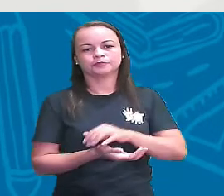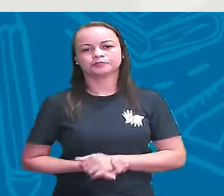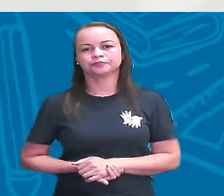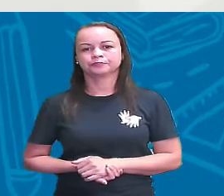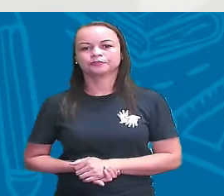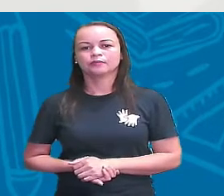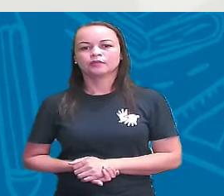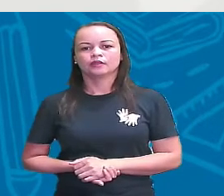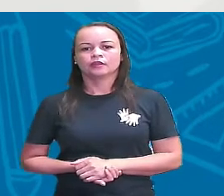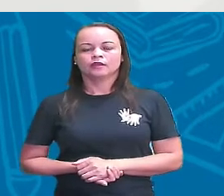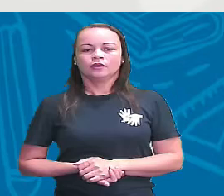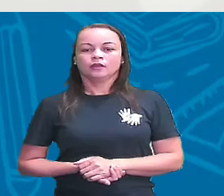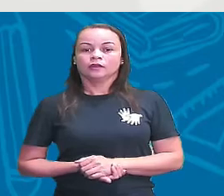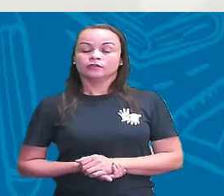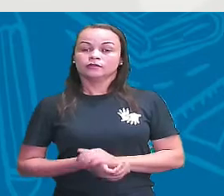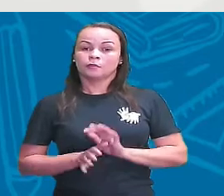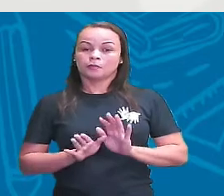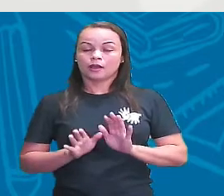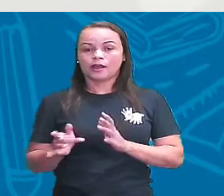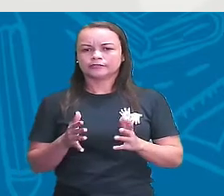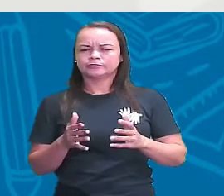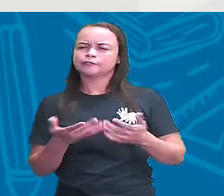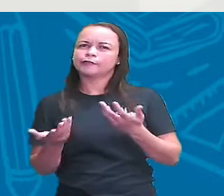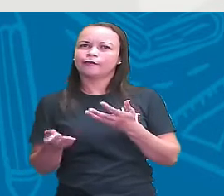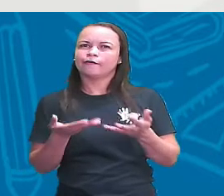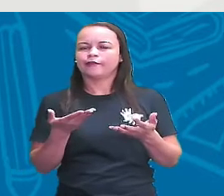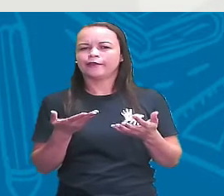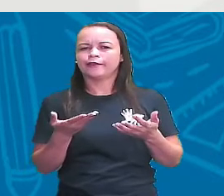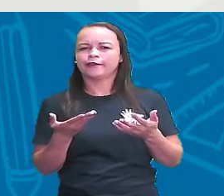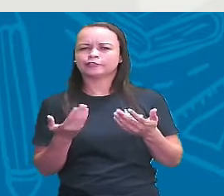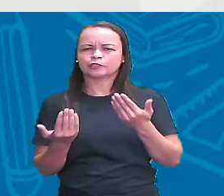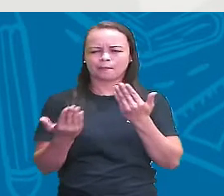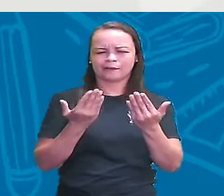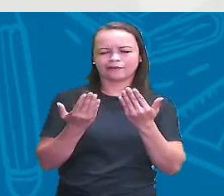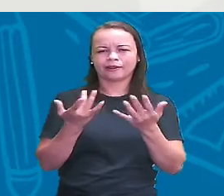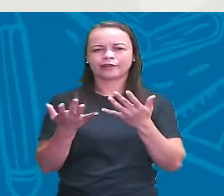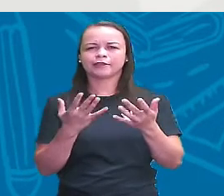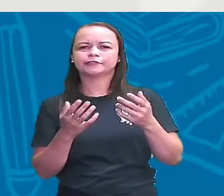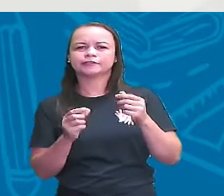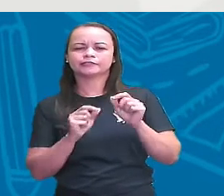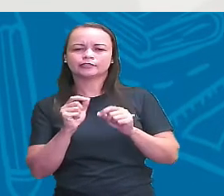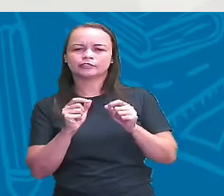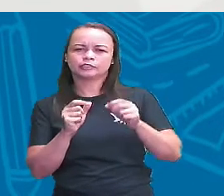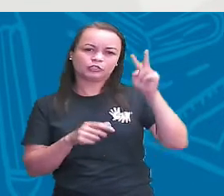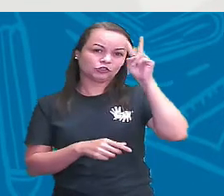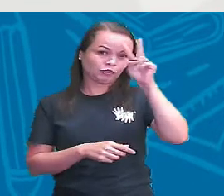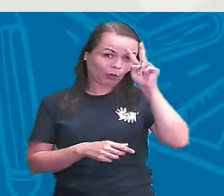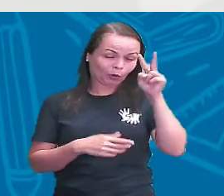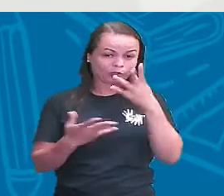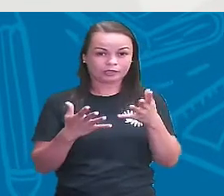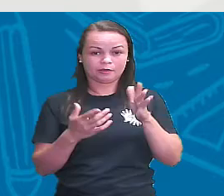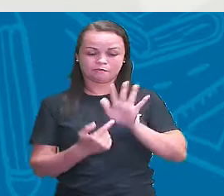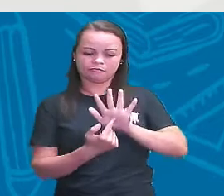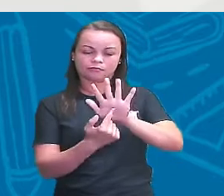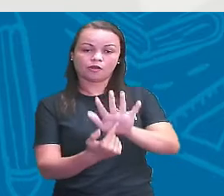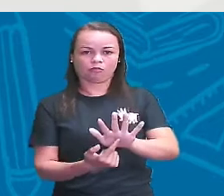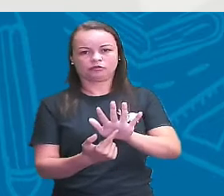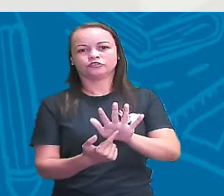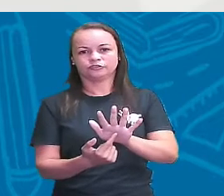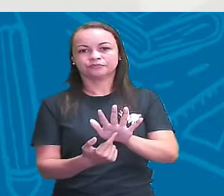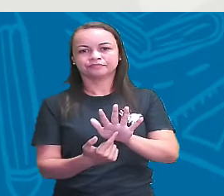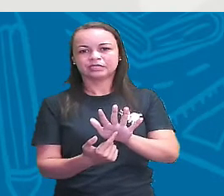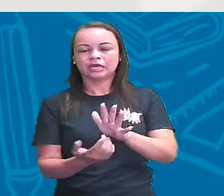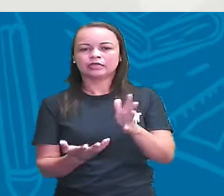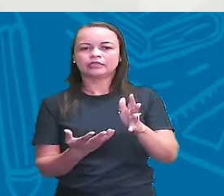Vejam bem. Então, porém, as evidências, né, existem algumas evidências históricas que mostram que